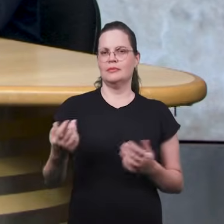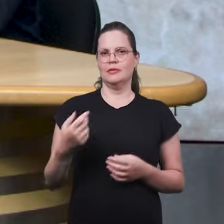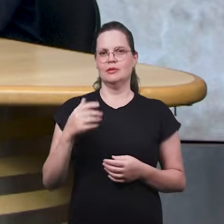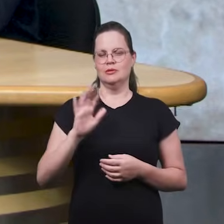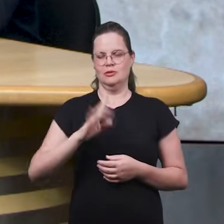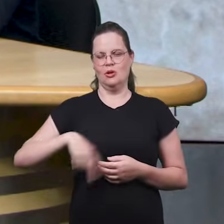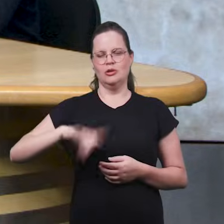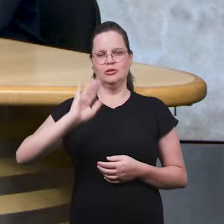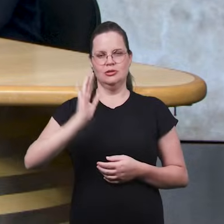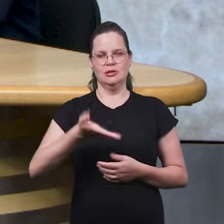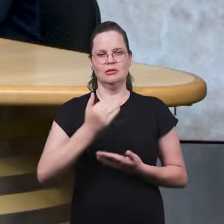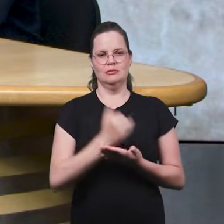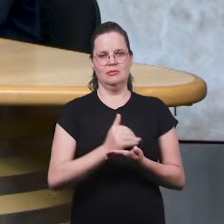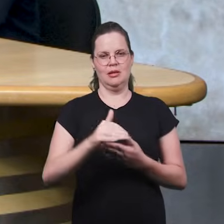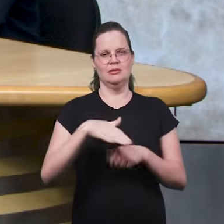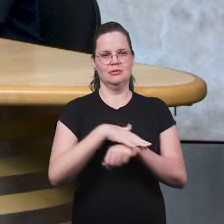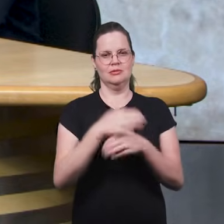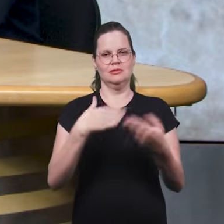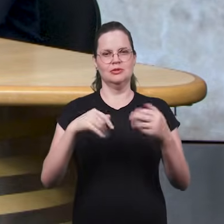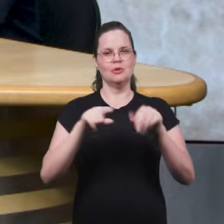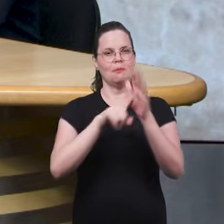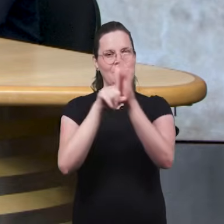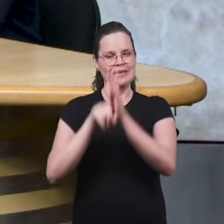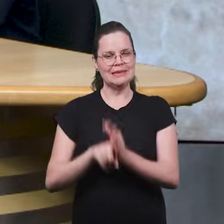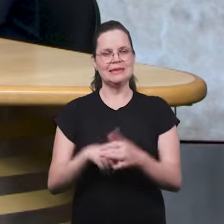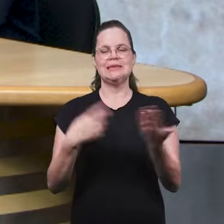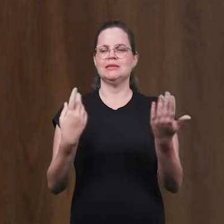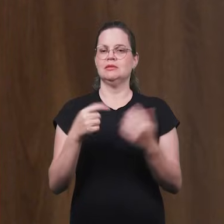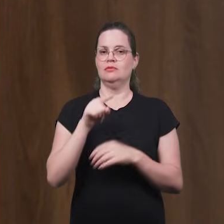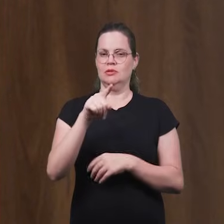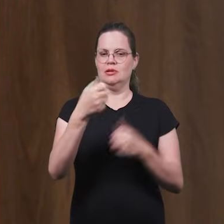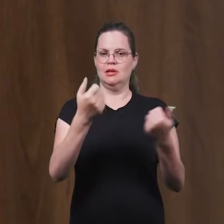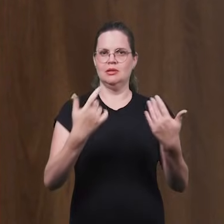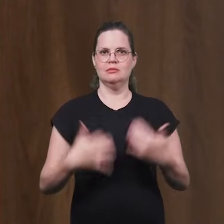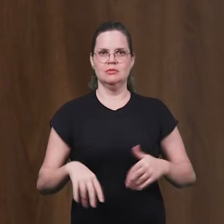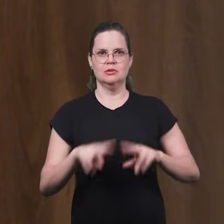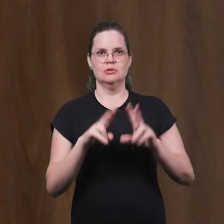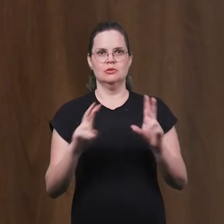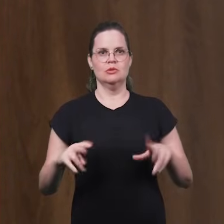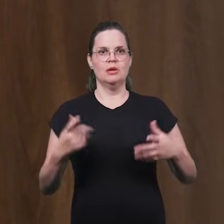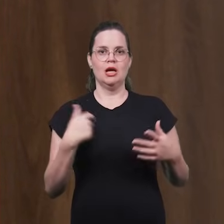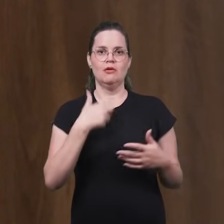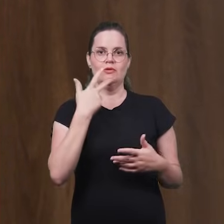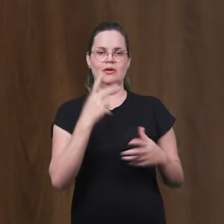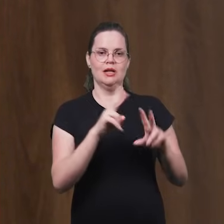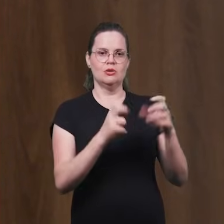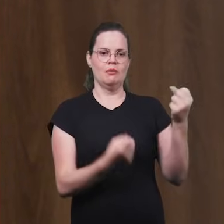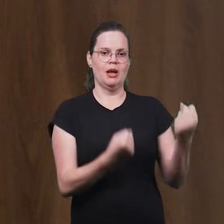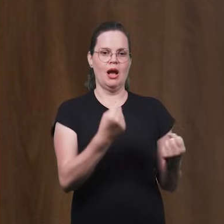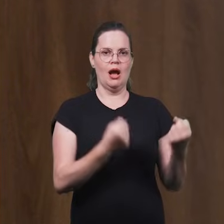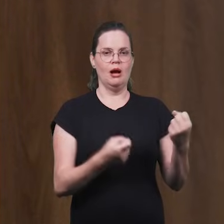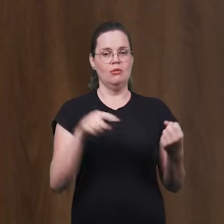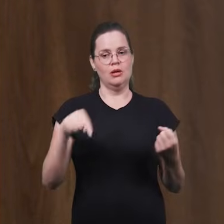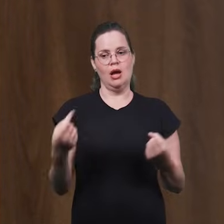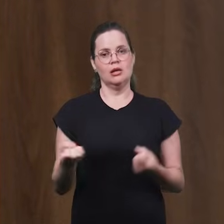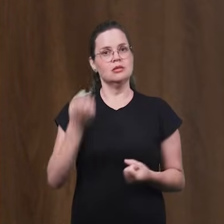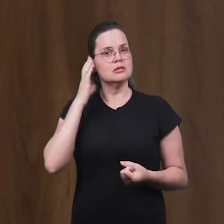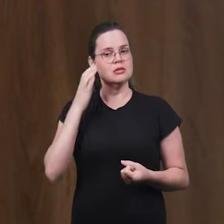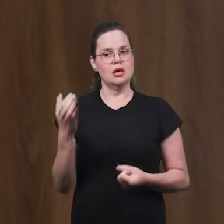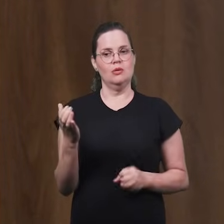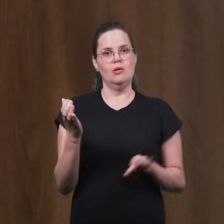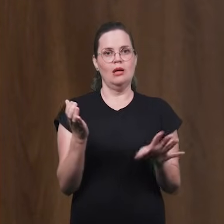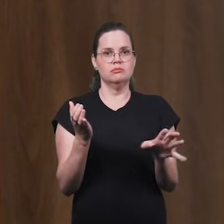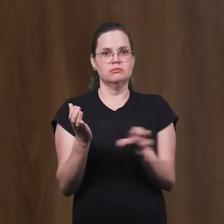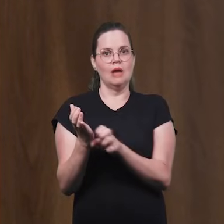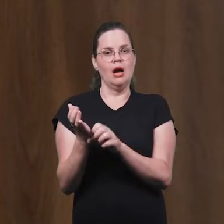nós iniciamos aqui o debate falando sobre pesquisa, e você citou até, né, eu vou falar de carro, vai aparecer carro para mim. Então,